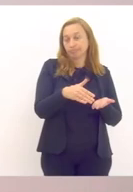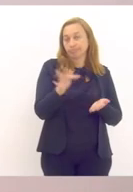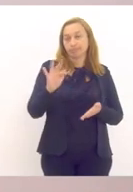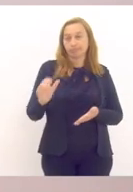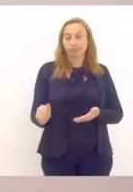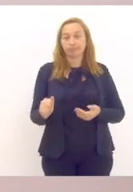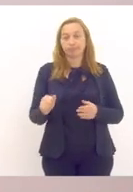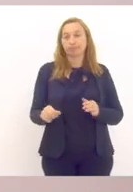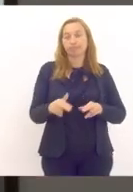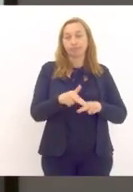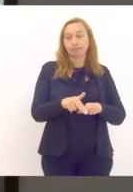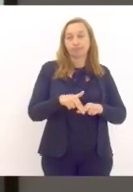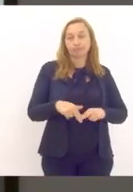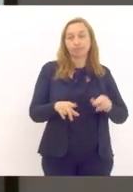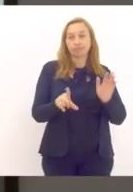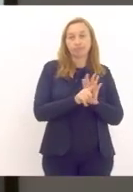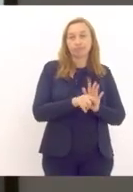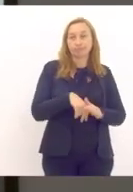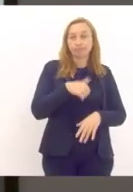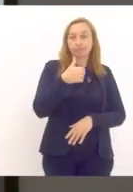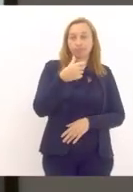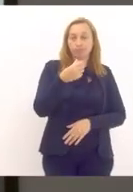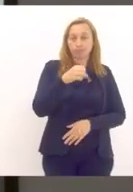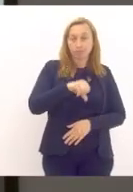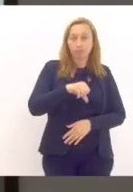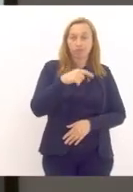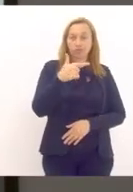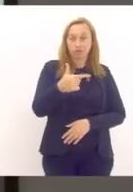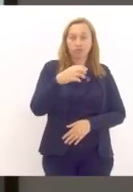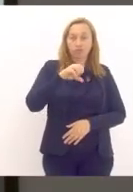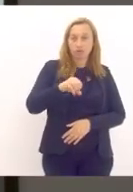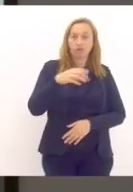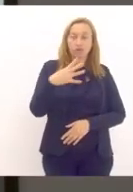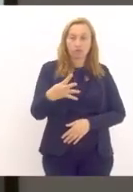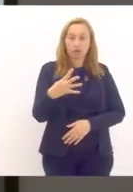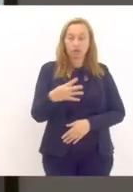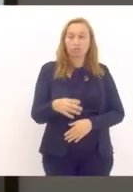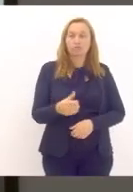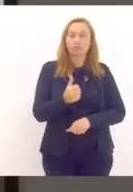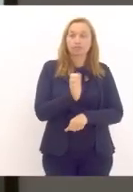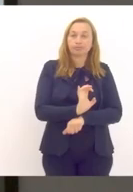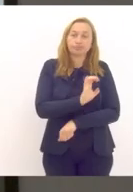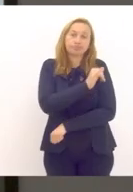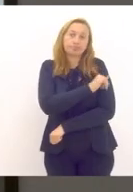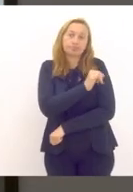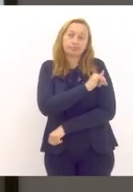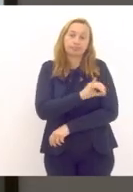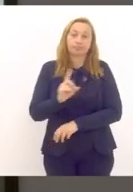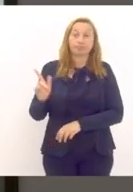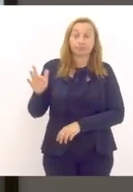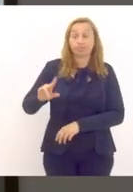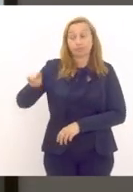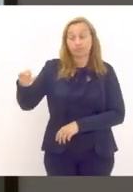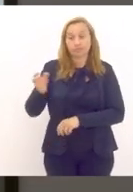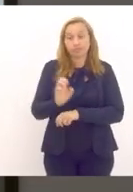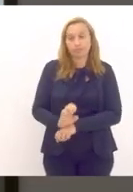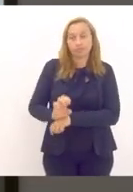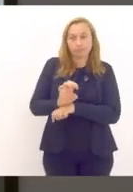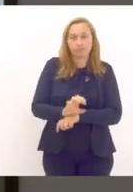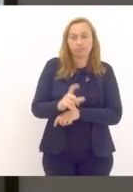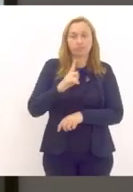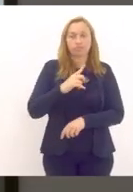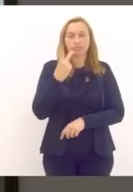194, que o Estado do Rio de Janeiro tem uma situação sui generis perto dos outros estados, que nós tivemos dois bons